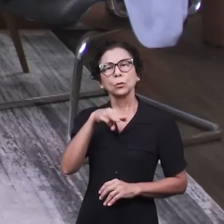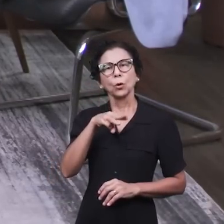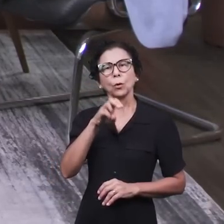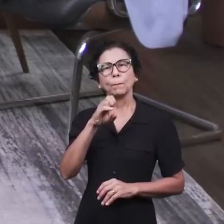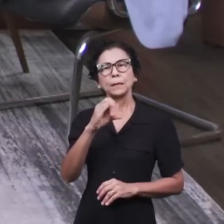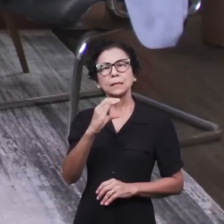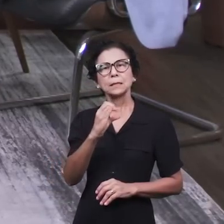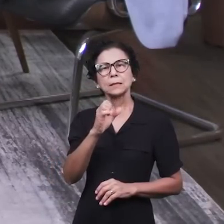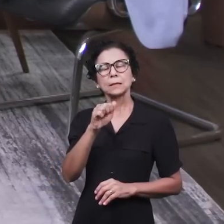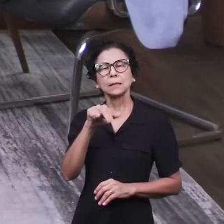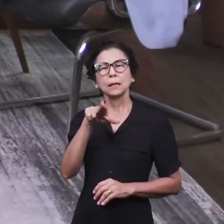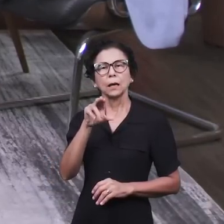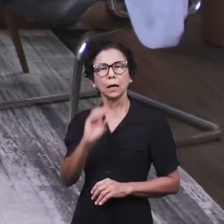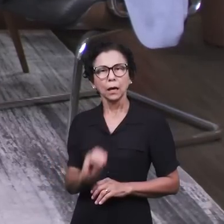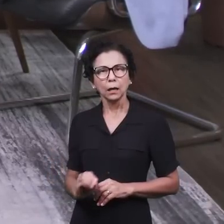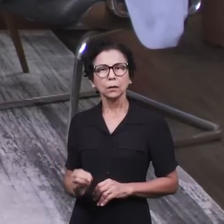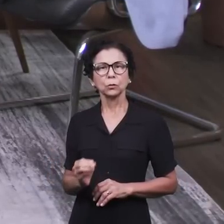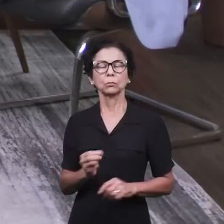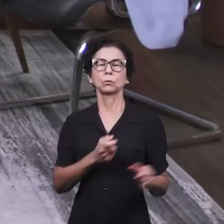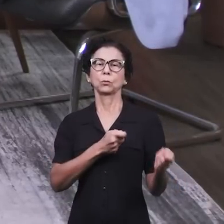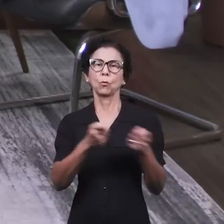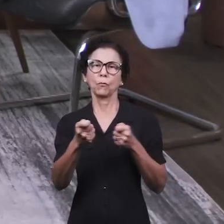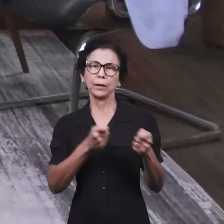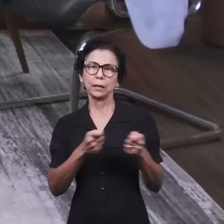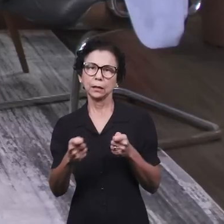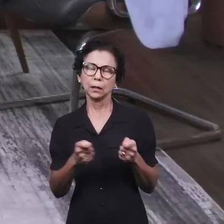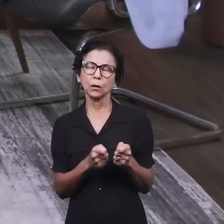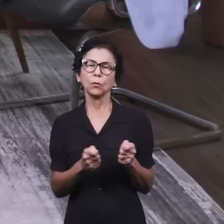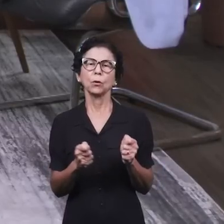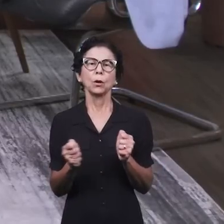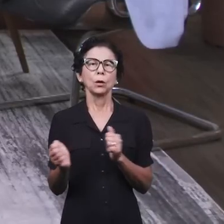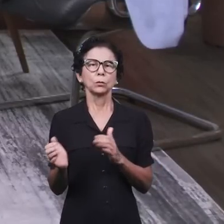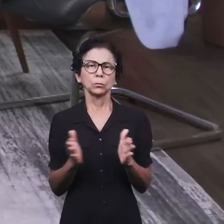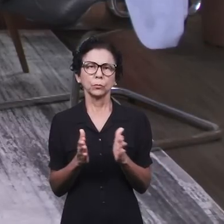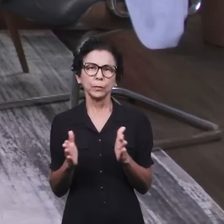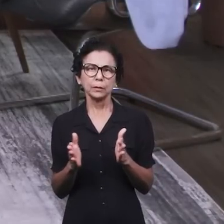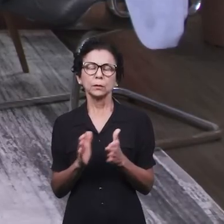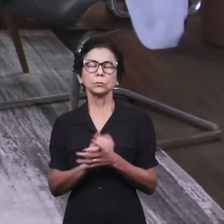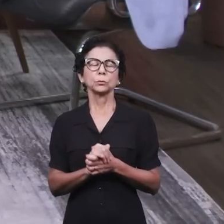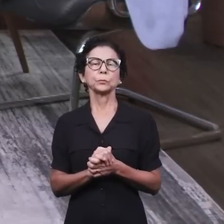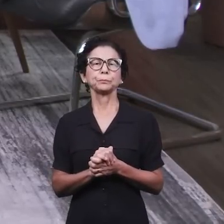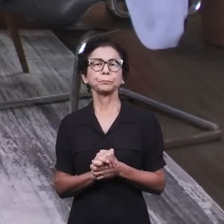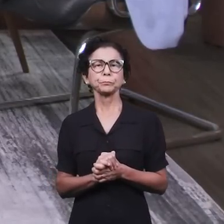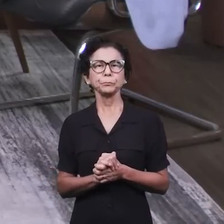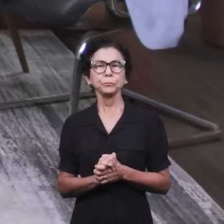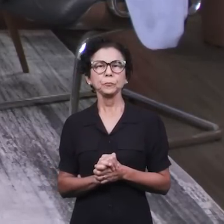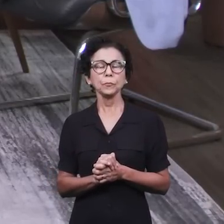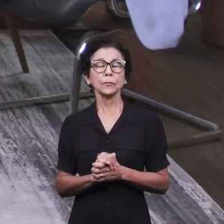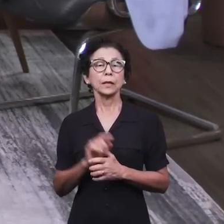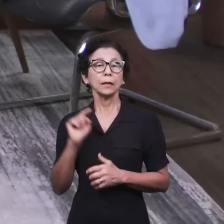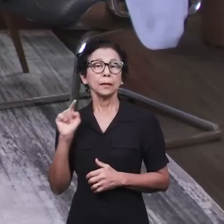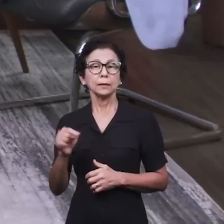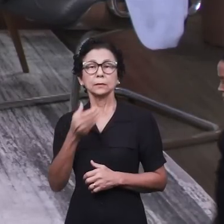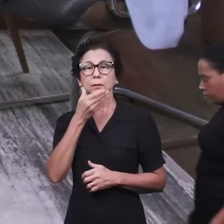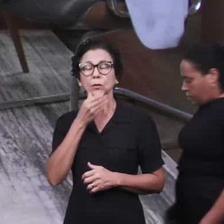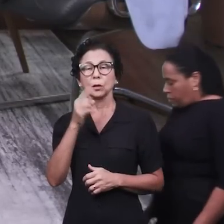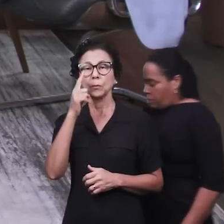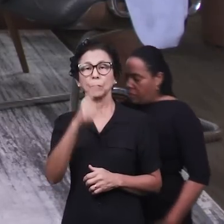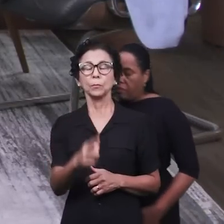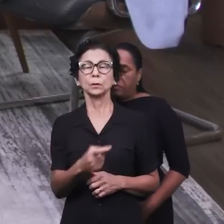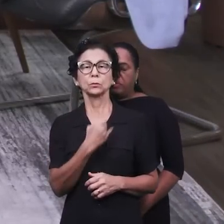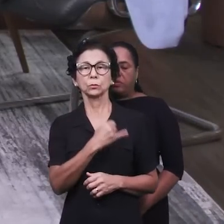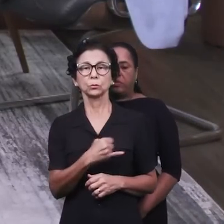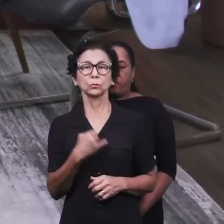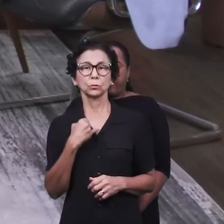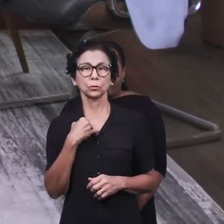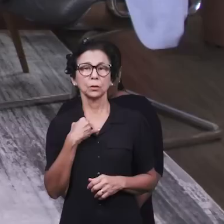ele governou do ano 81 ao ano 96. Foi nesse período que João foi enviado para a ilha de Patmos, e o envio de João